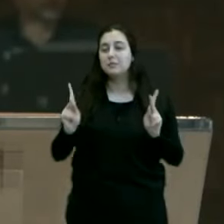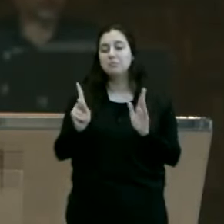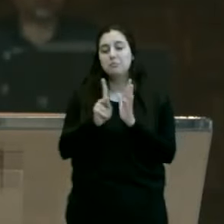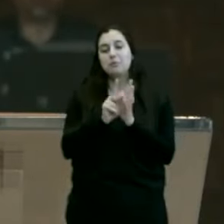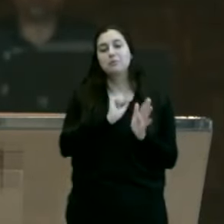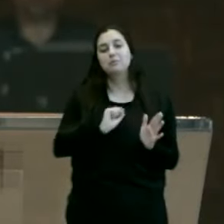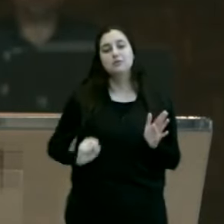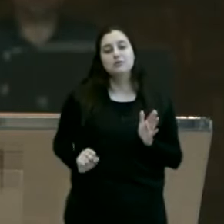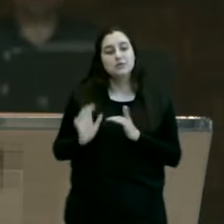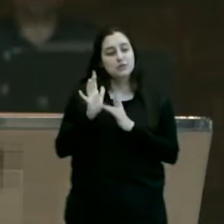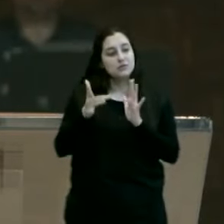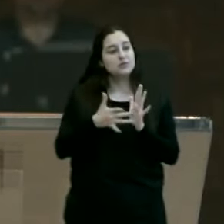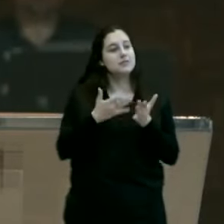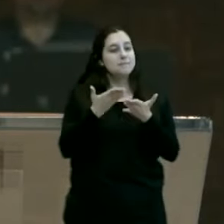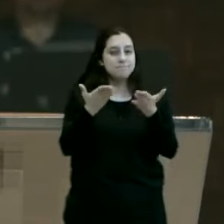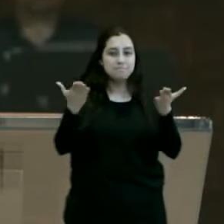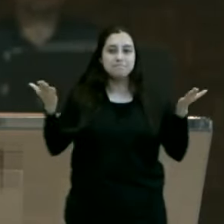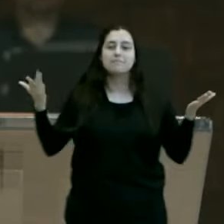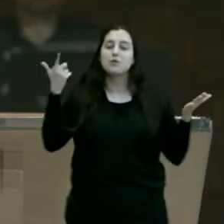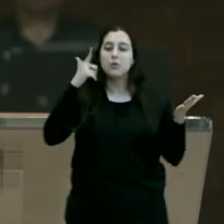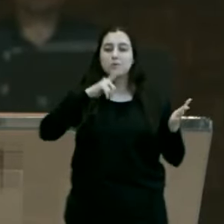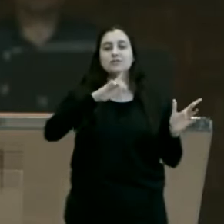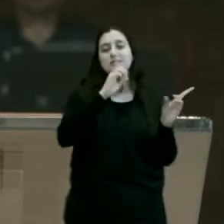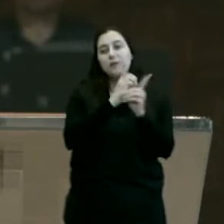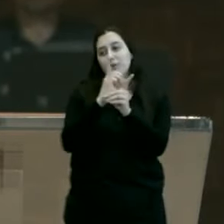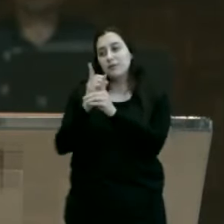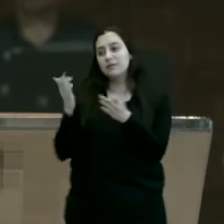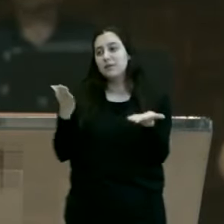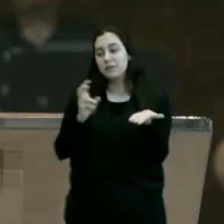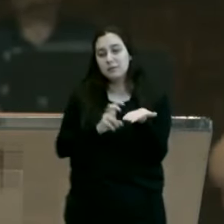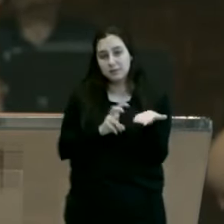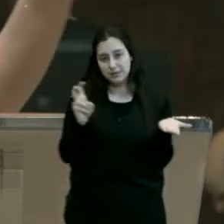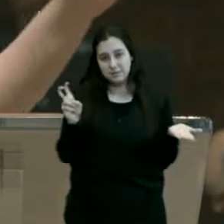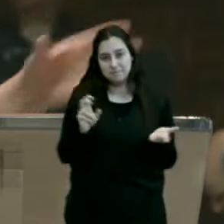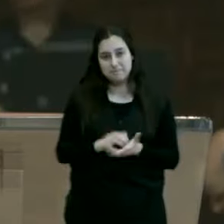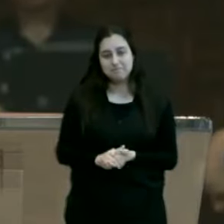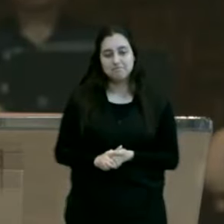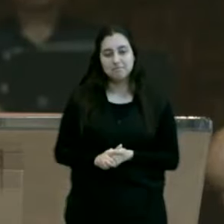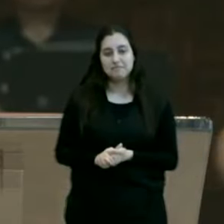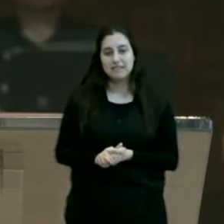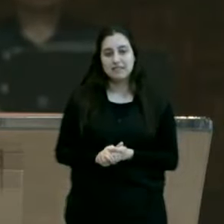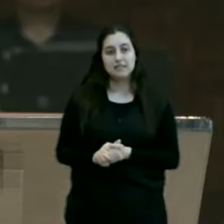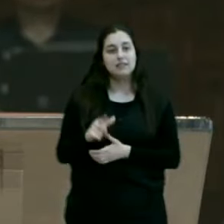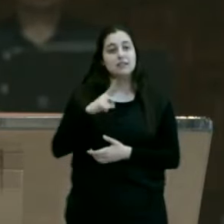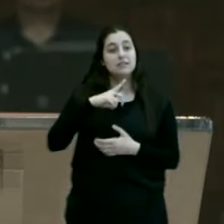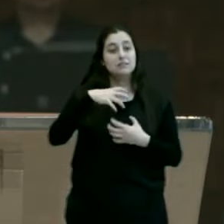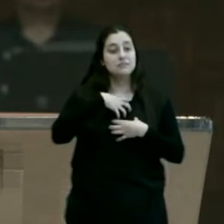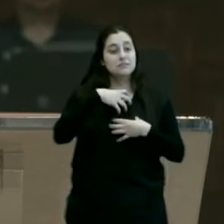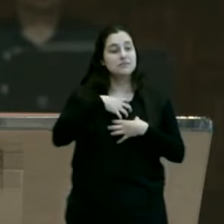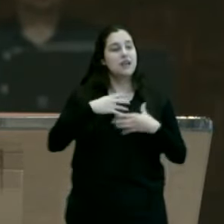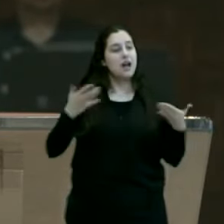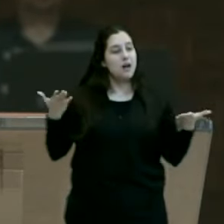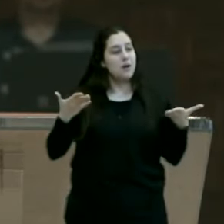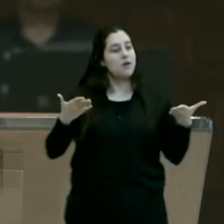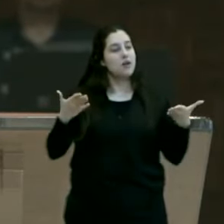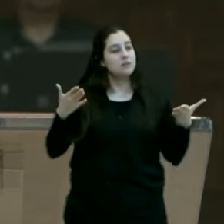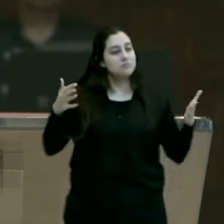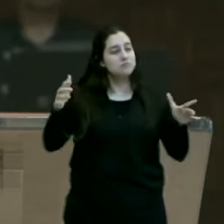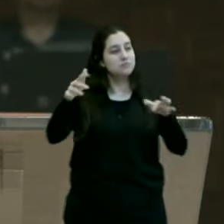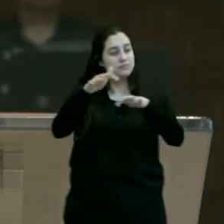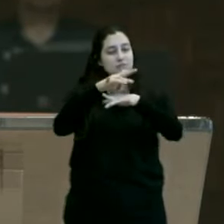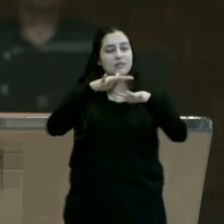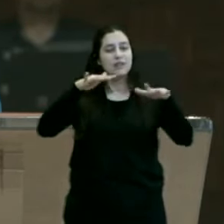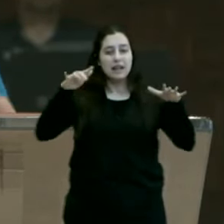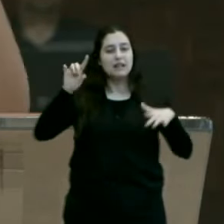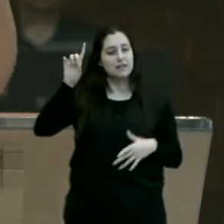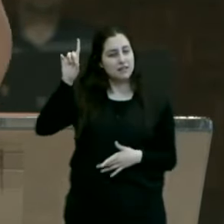Jesus esteja abraçando cada coração nessa manhã. Há um mover muito gostoso de Deus no nosso meio, não